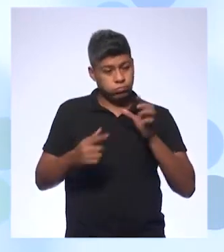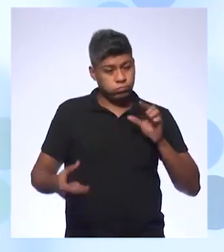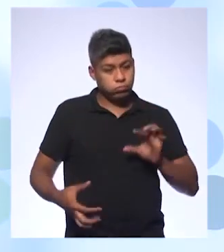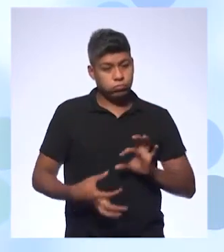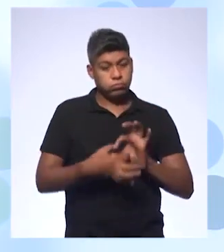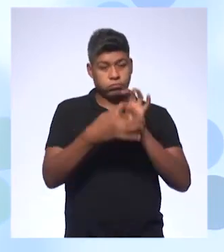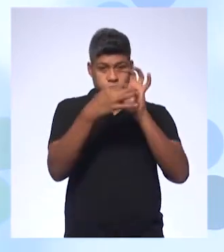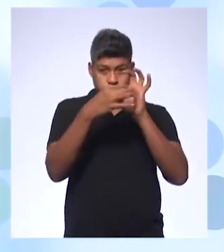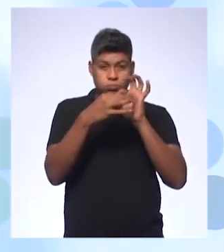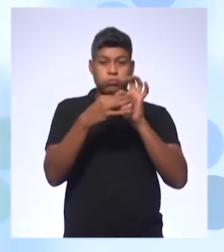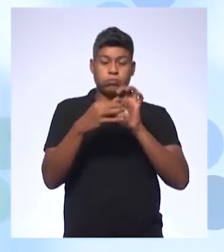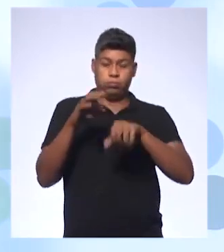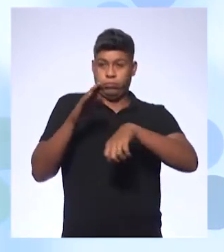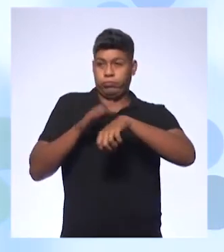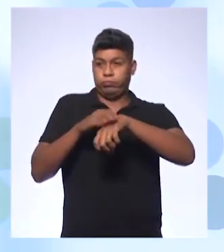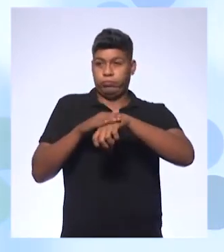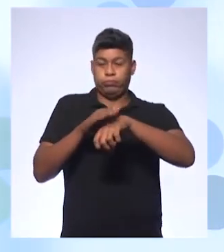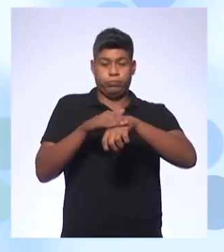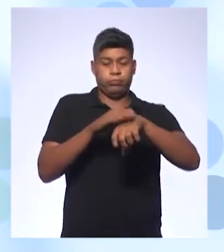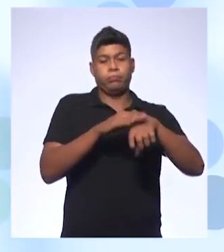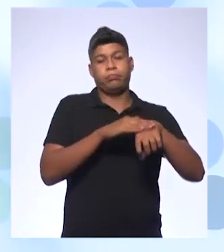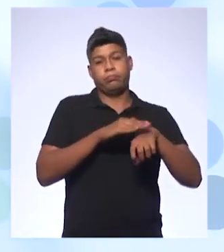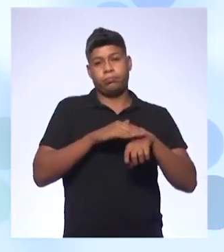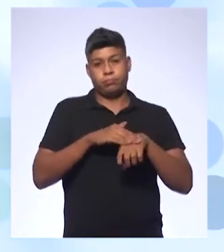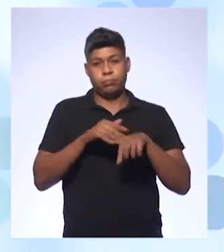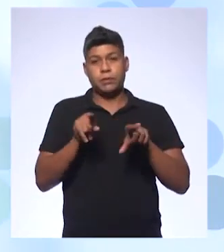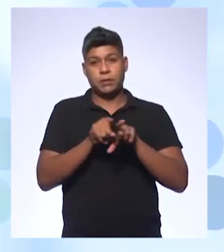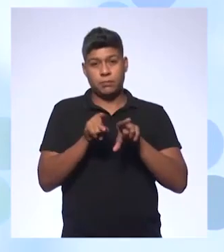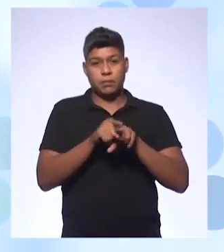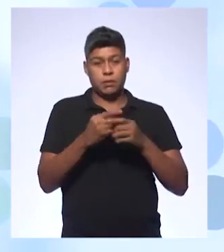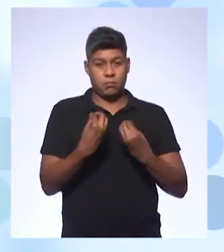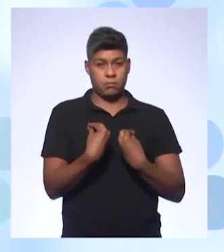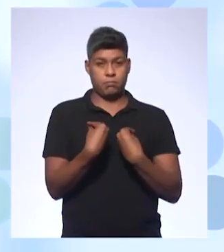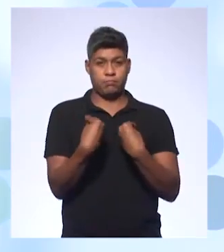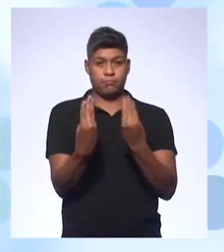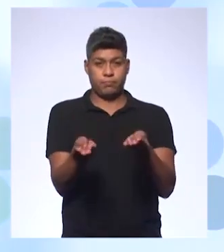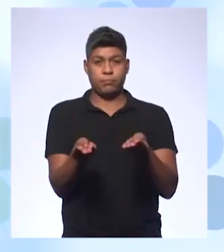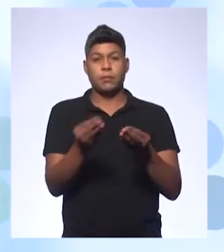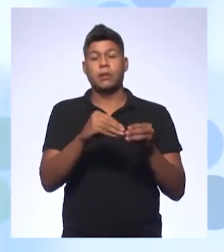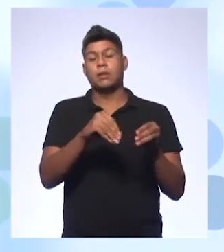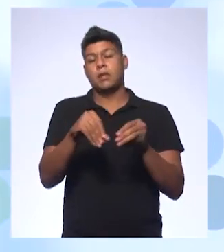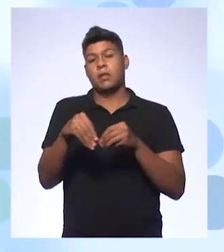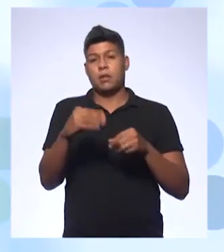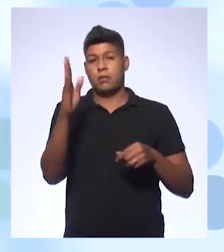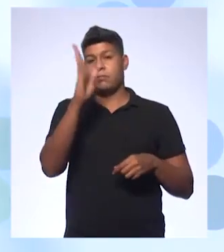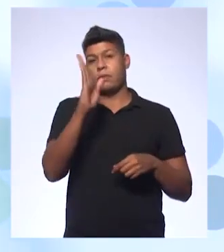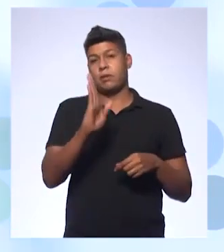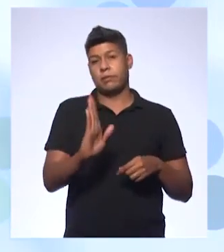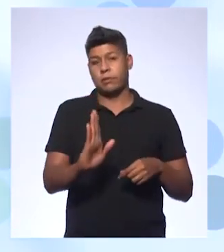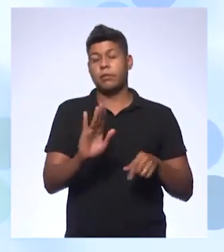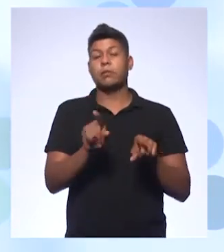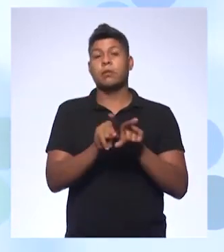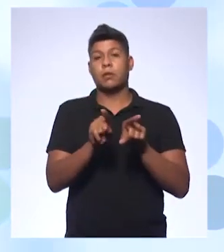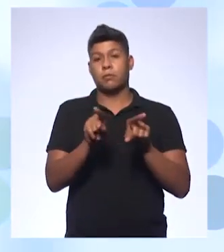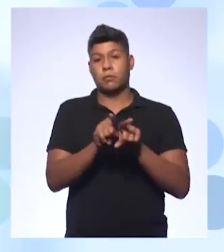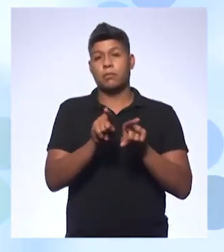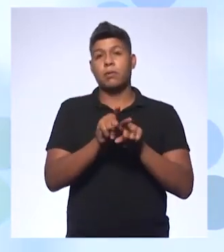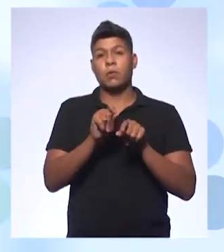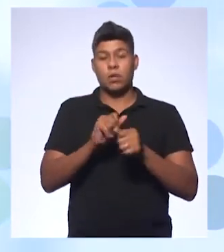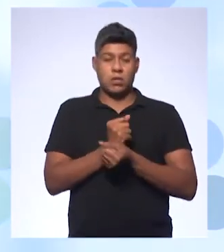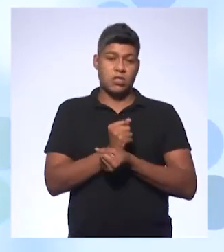com a colonização, ela está relacionada com a distribuição de terras no Brasil, ela está relacionada com